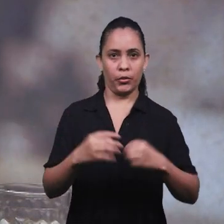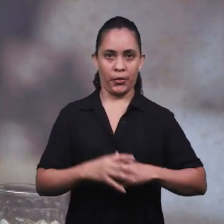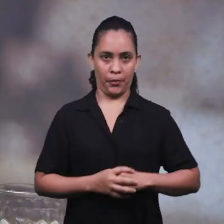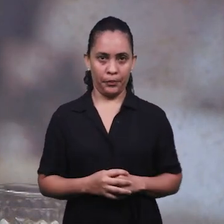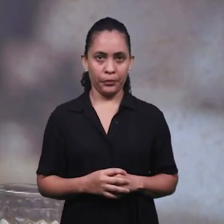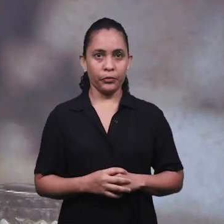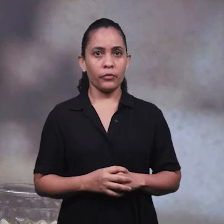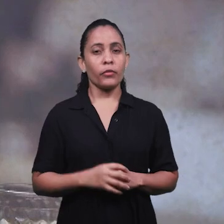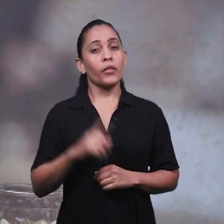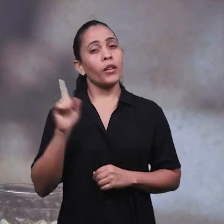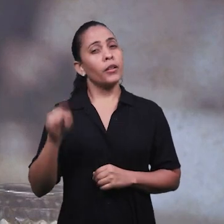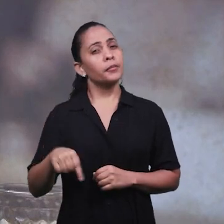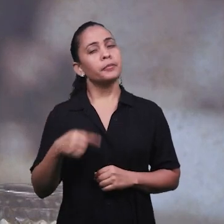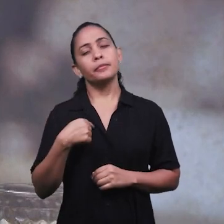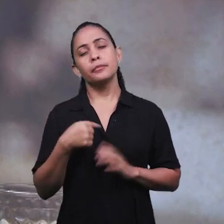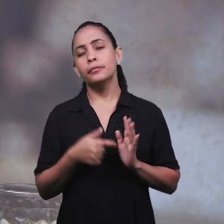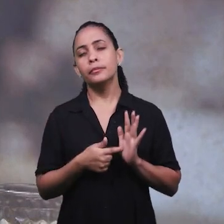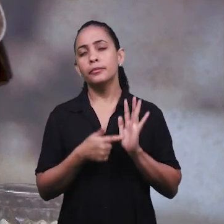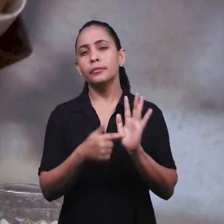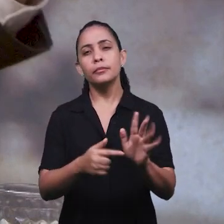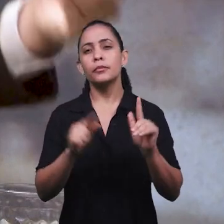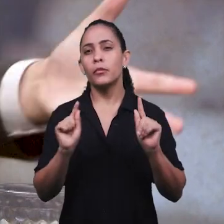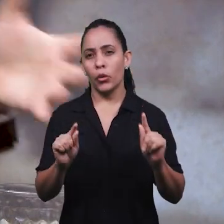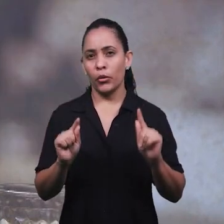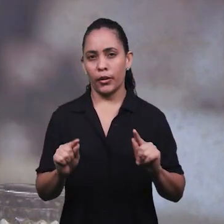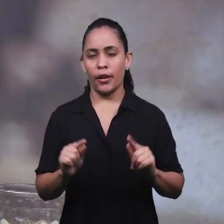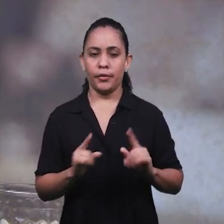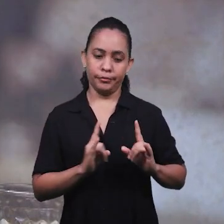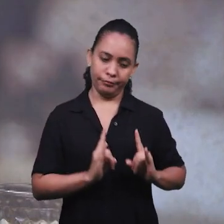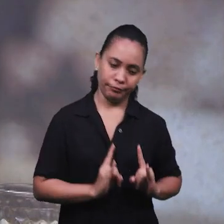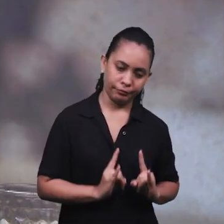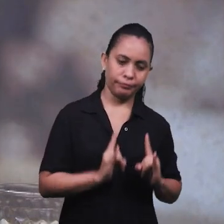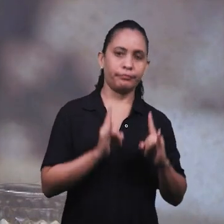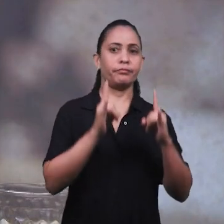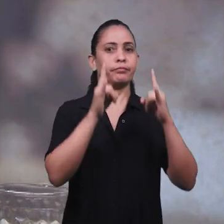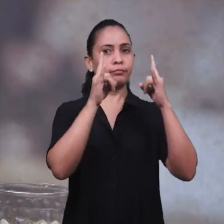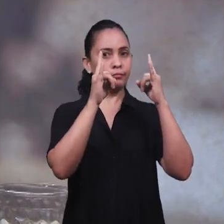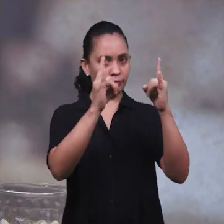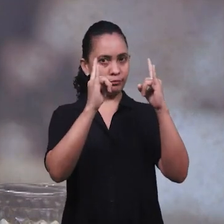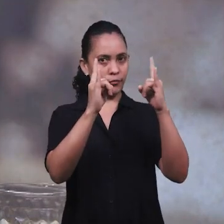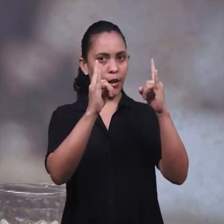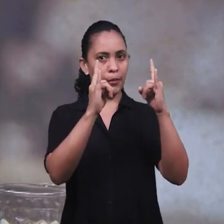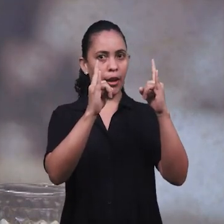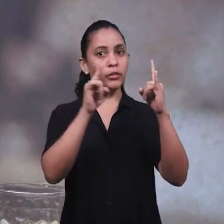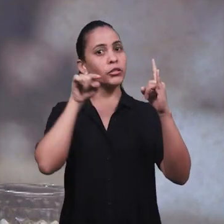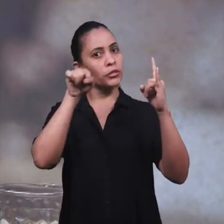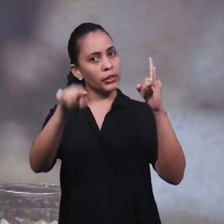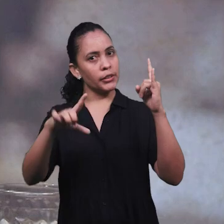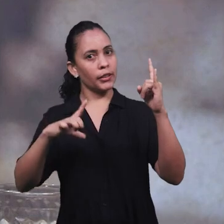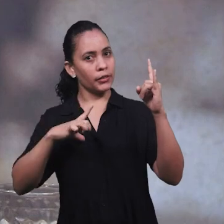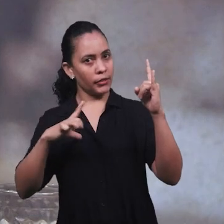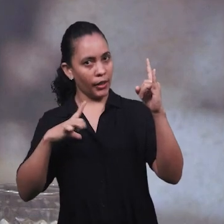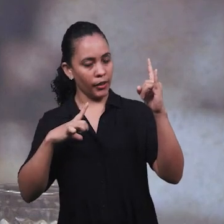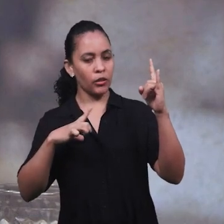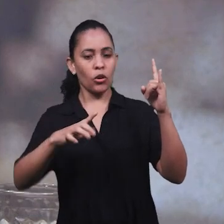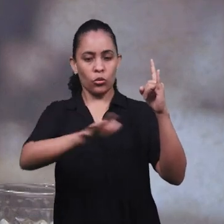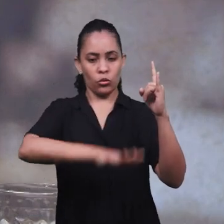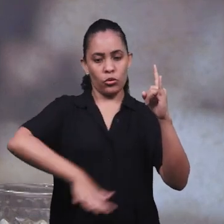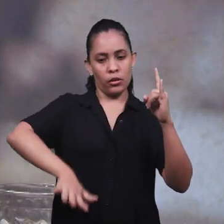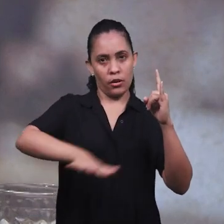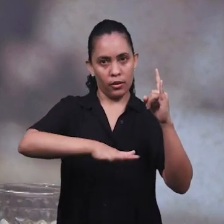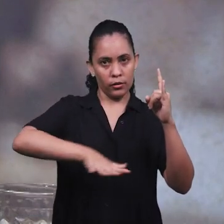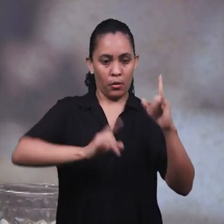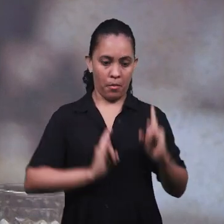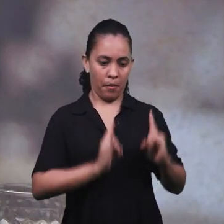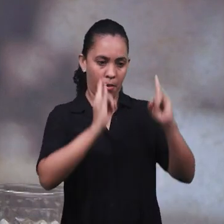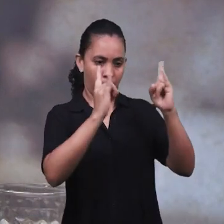edilício, normalmente a gente se remonta a edifícios, a prédios em que você tem unidades privativas, que são